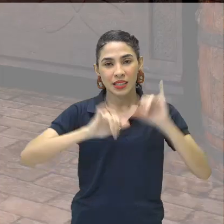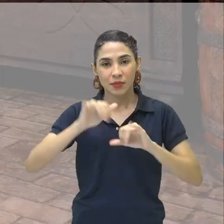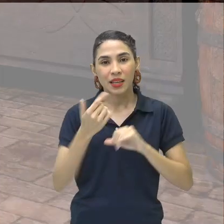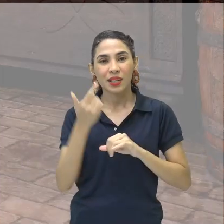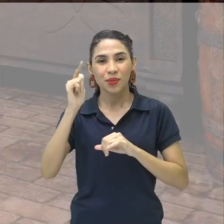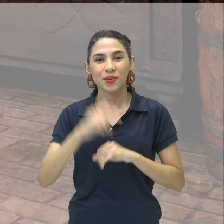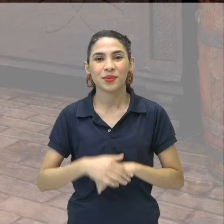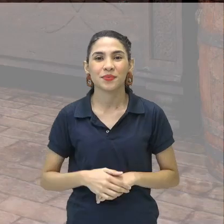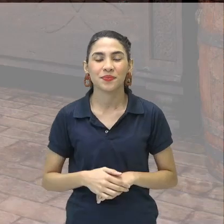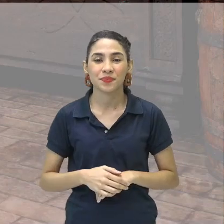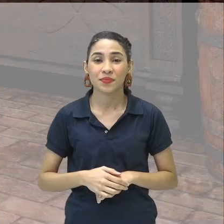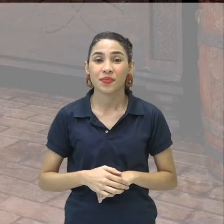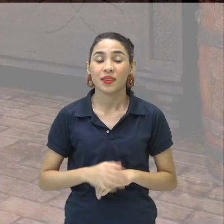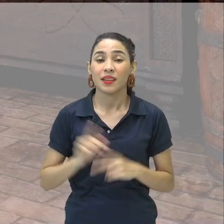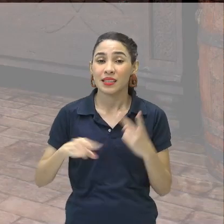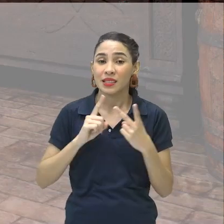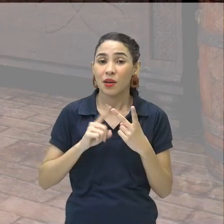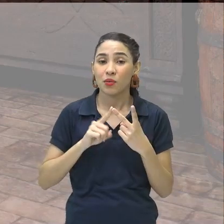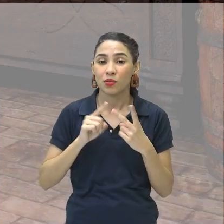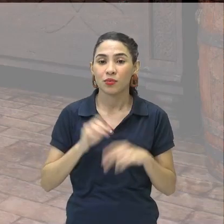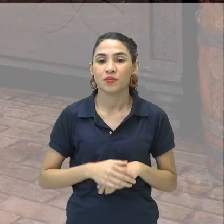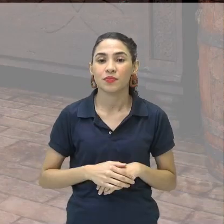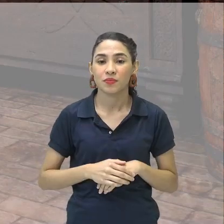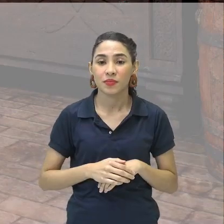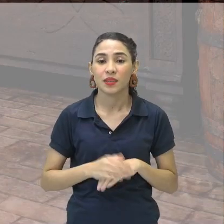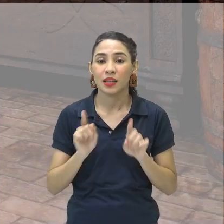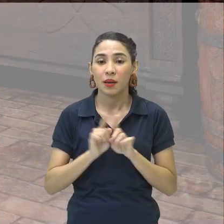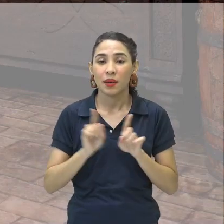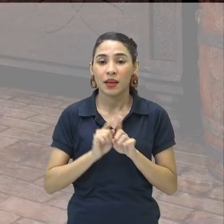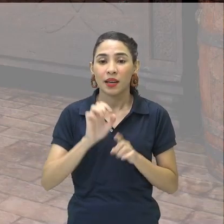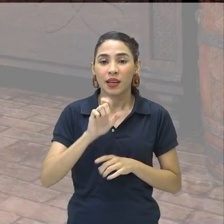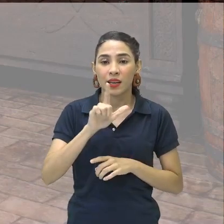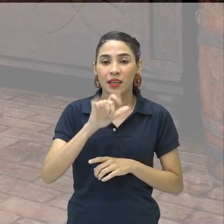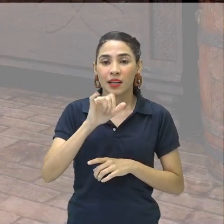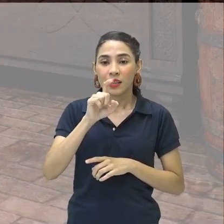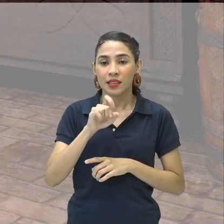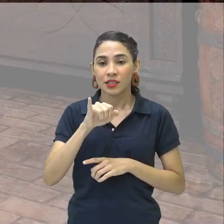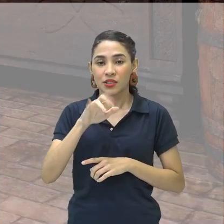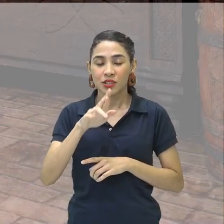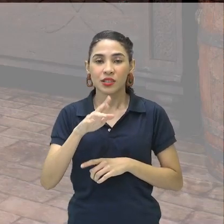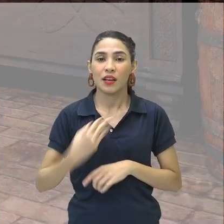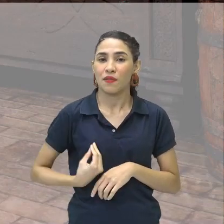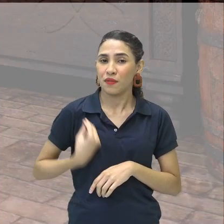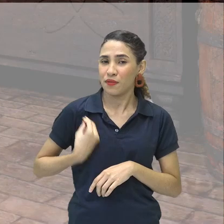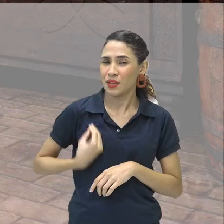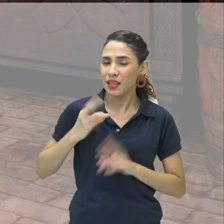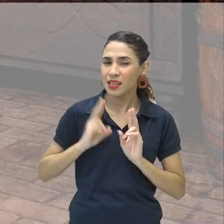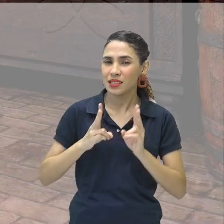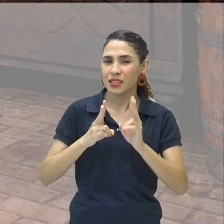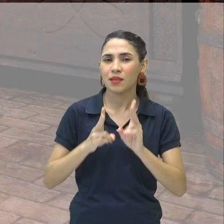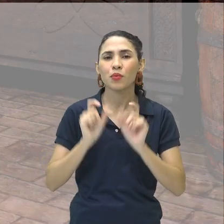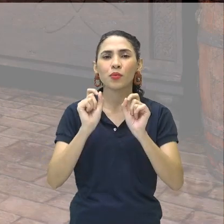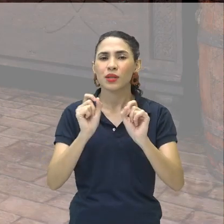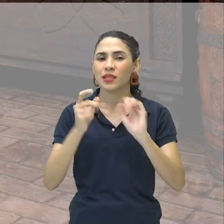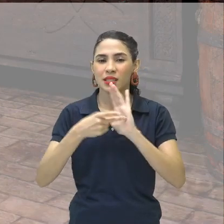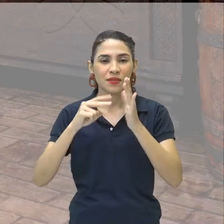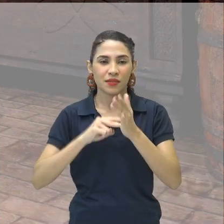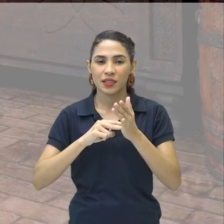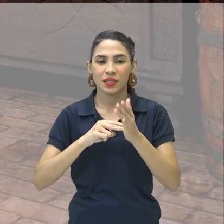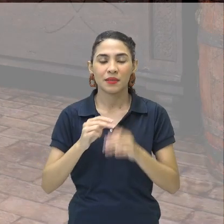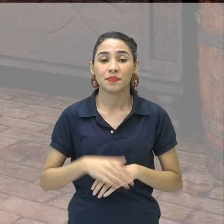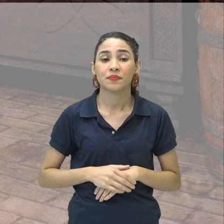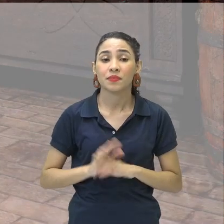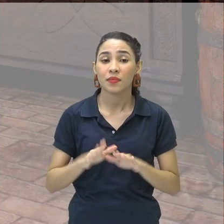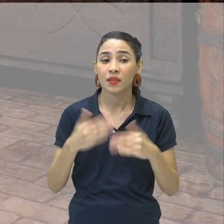bom? E o segundo é o elixir da longa-vida, né, que eu tinha iniciado aí a aula, né? E o que é esse elixir da